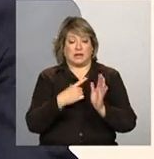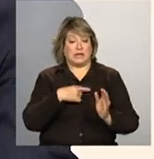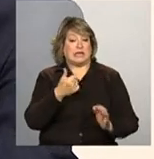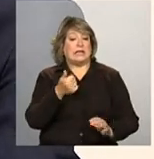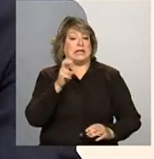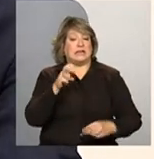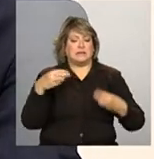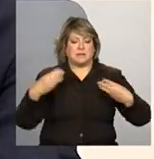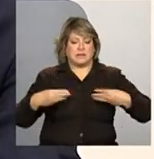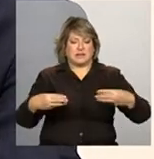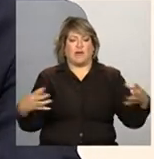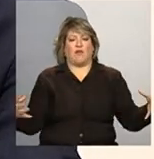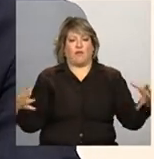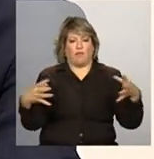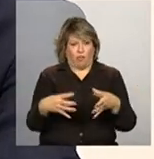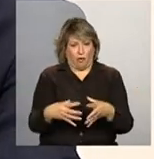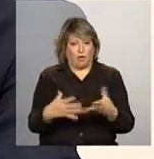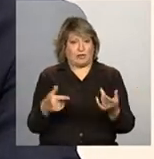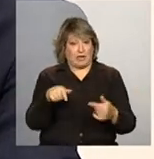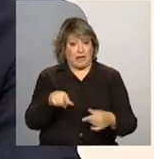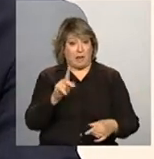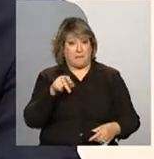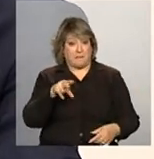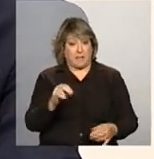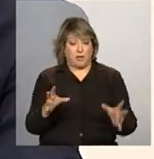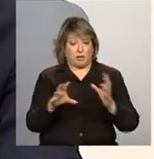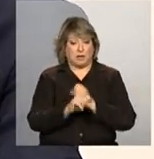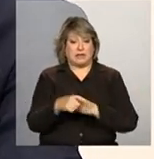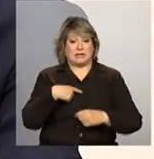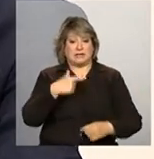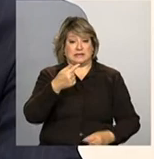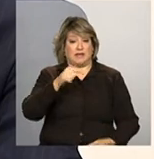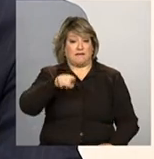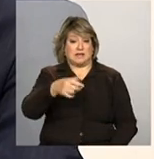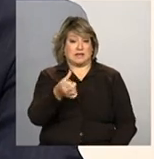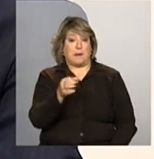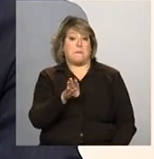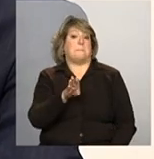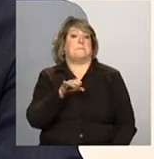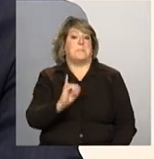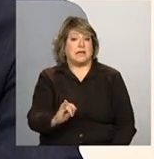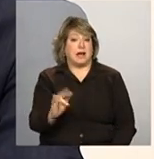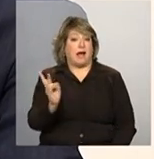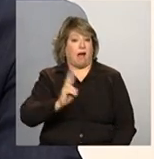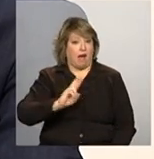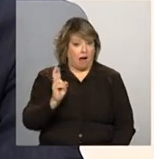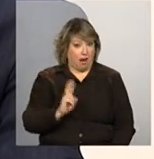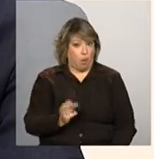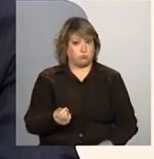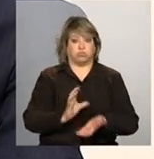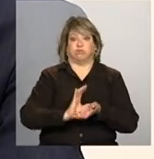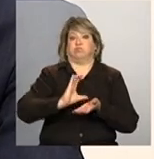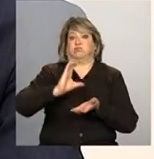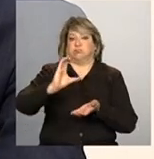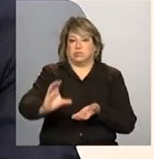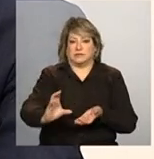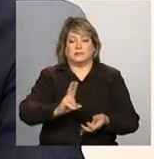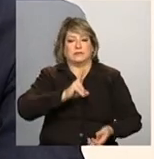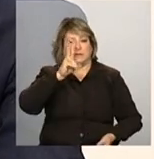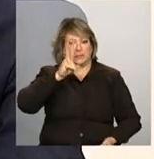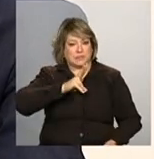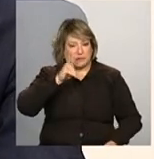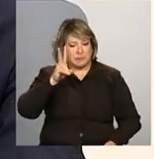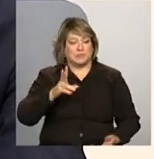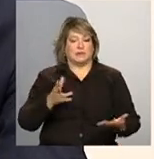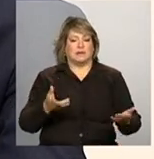ministérios envolvidos. O plano como um todo, ele totaliza 7,6 bilhões de reais. Então, é um orçamento bastante robusto,